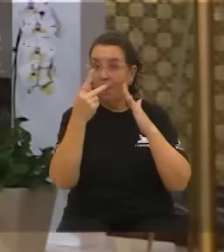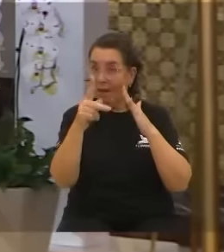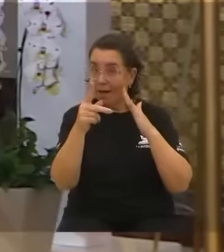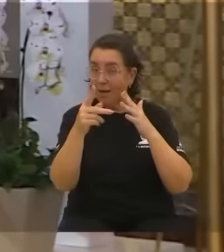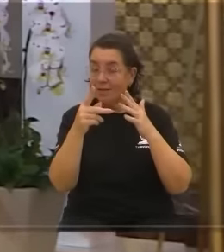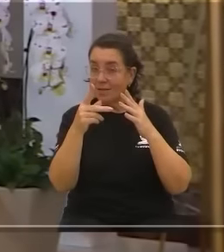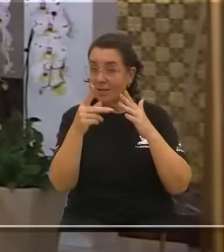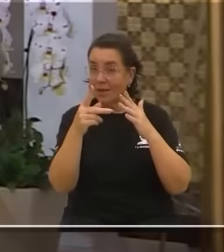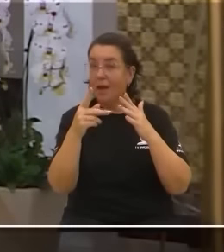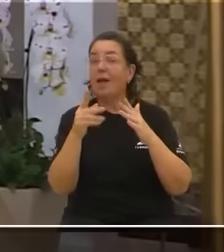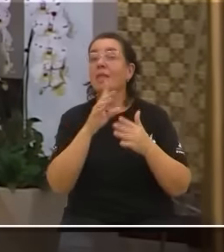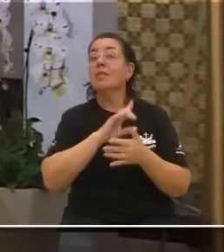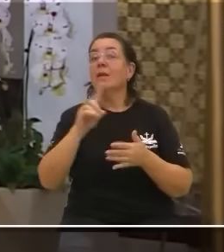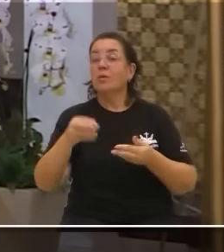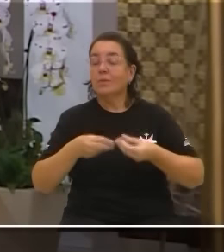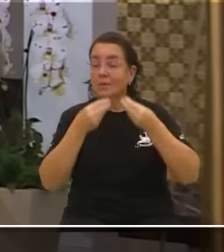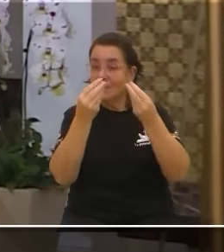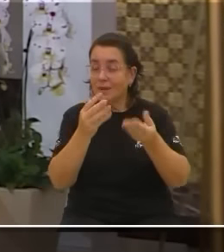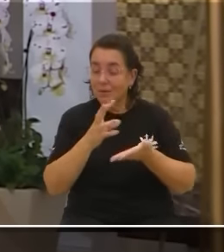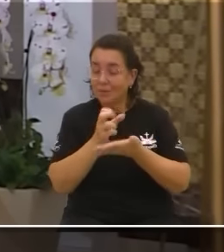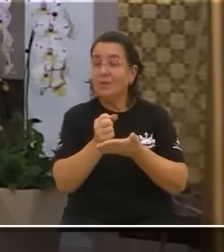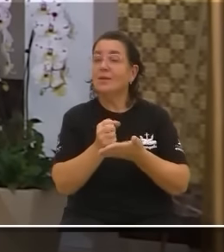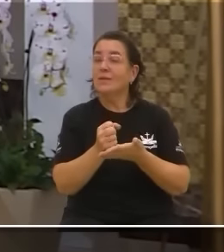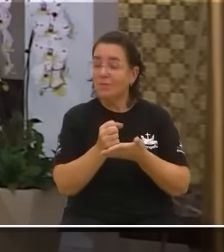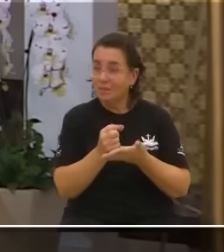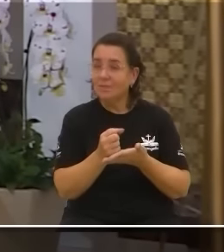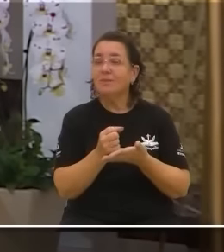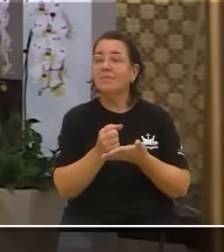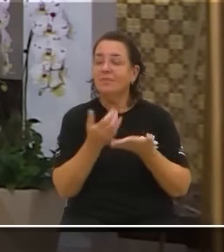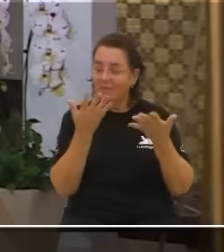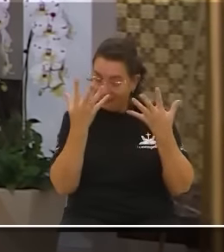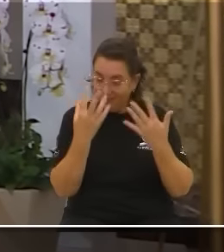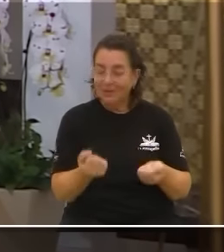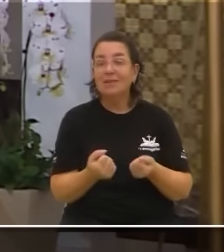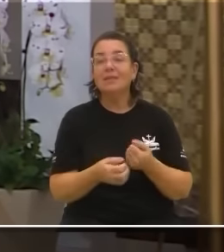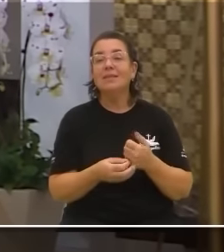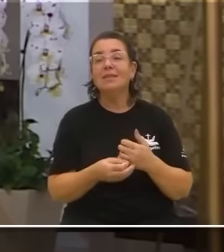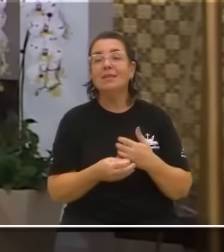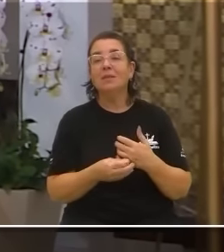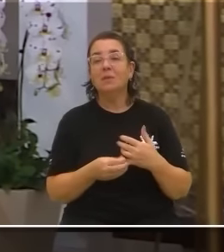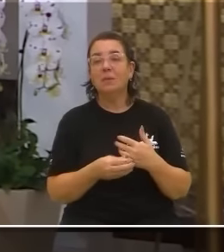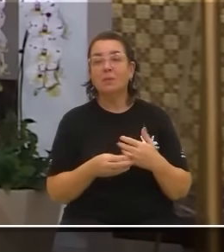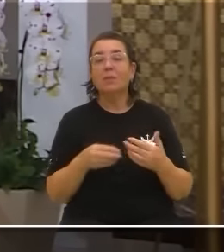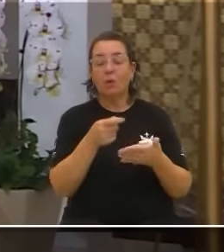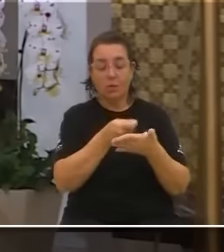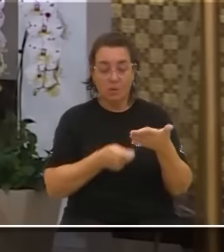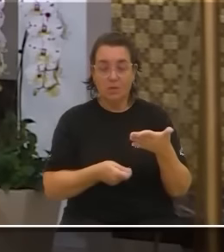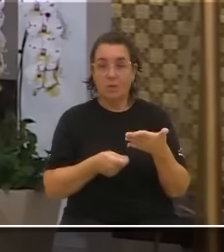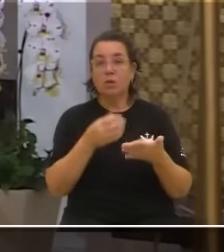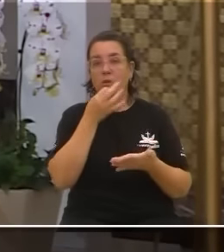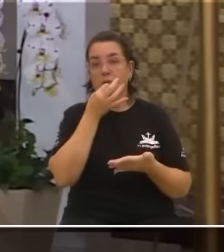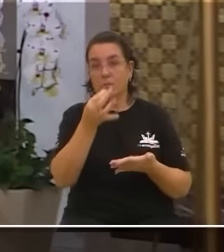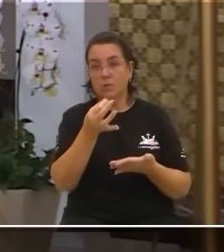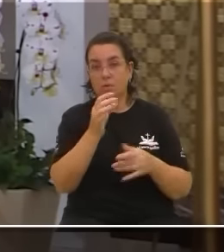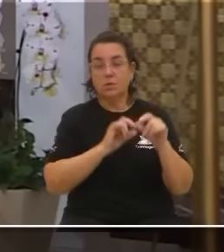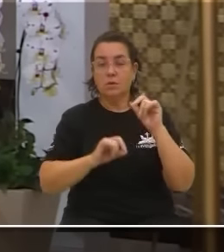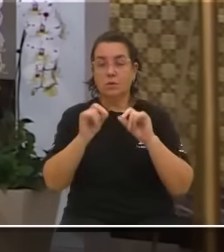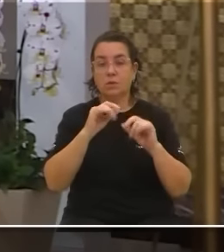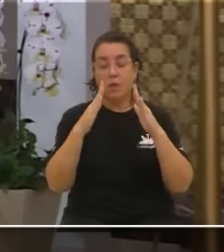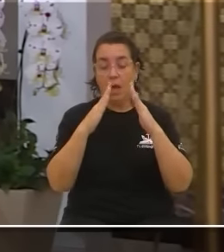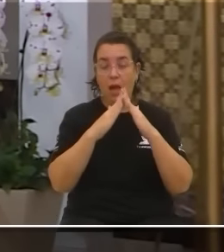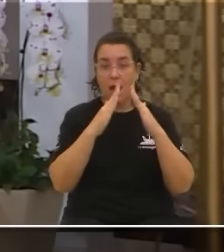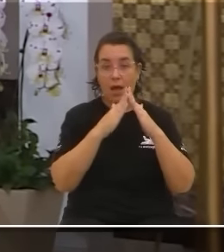quer trazer a salvação na tua casa. Veja, o texto sugere que casa era